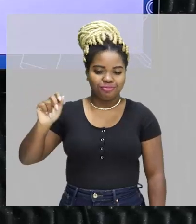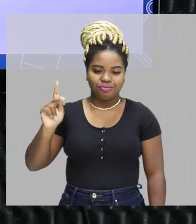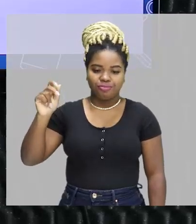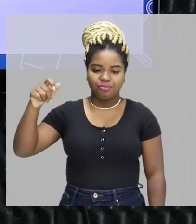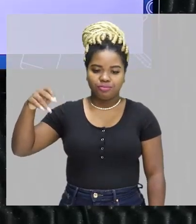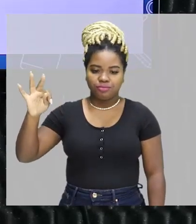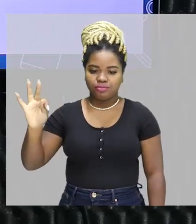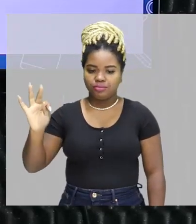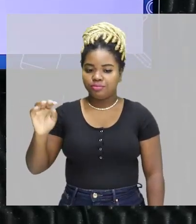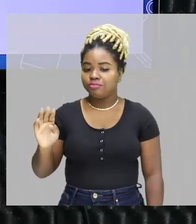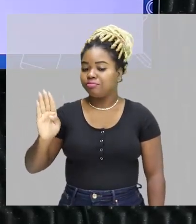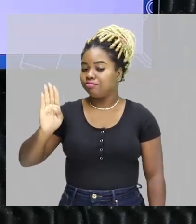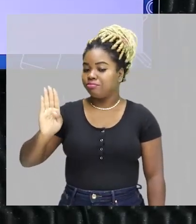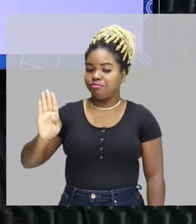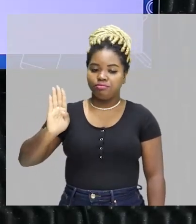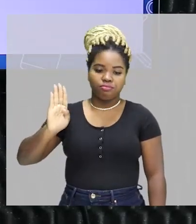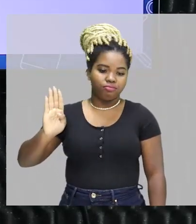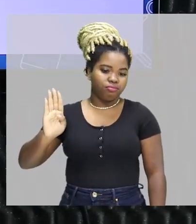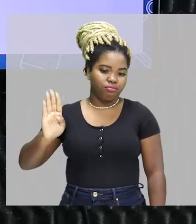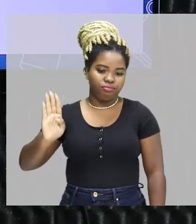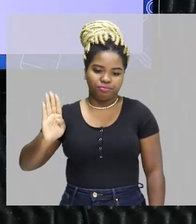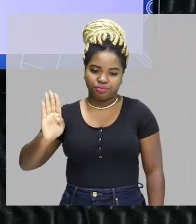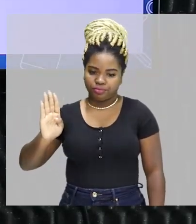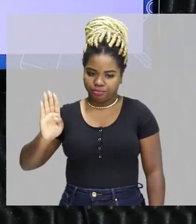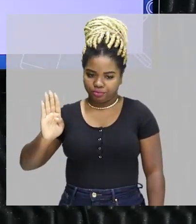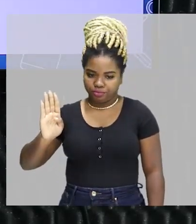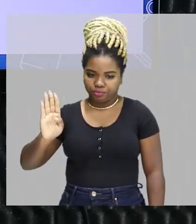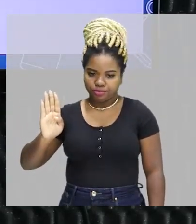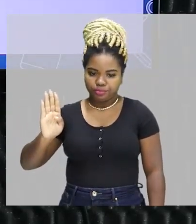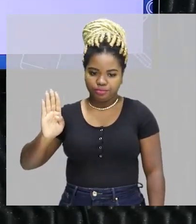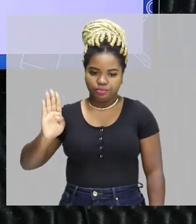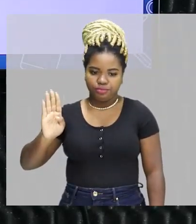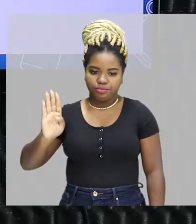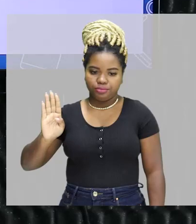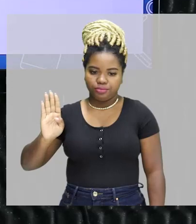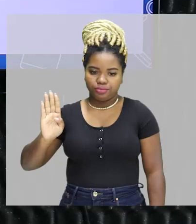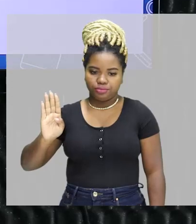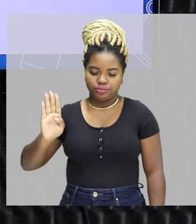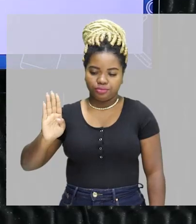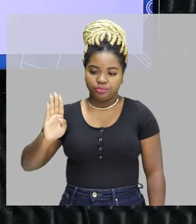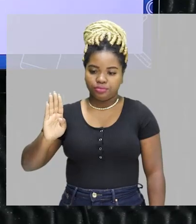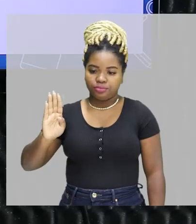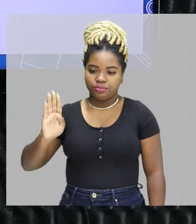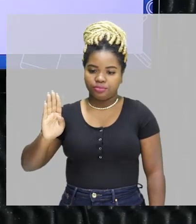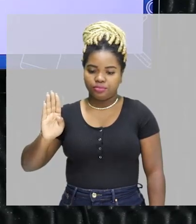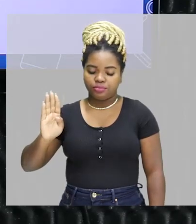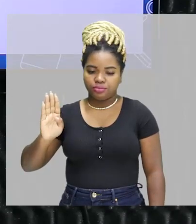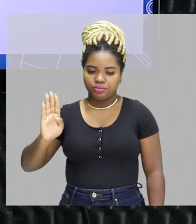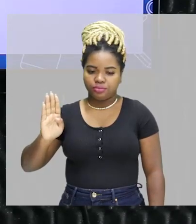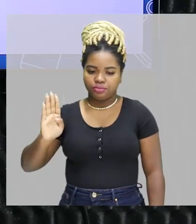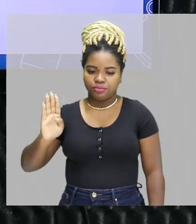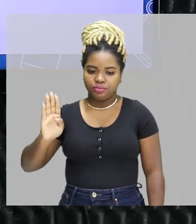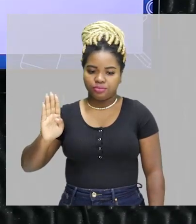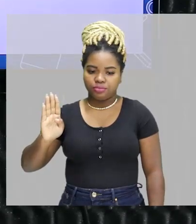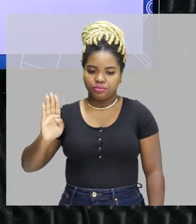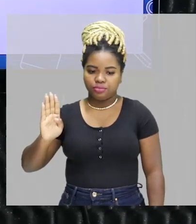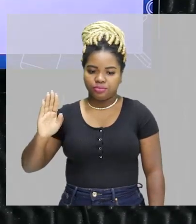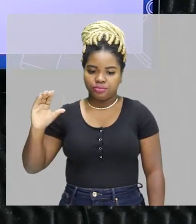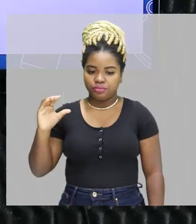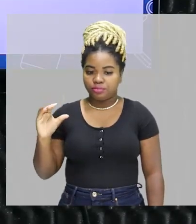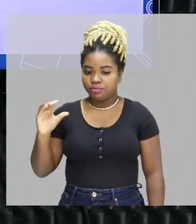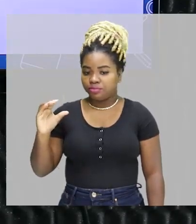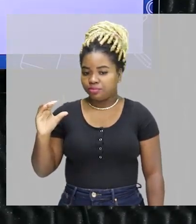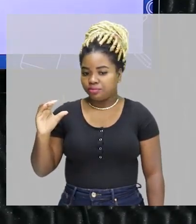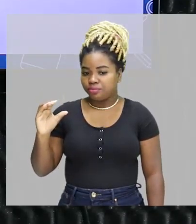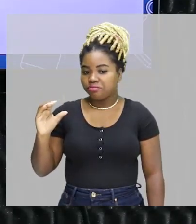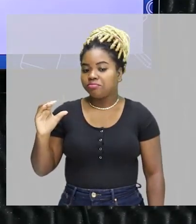fora. Marx também não apresenta dualismo. Nós temos aqui criticismo, materialismo. Platão